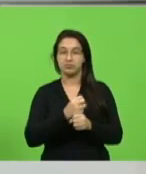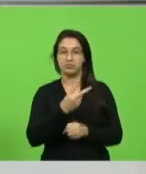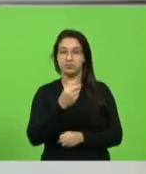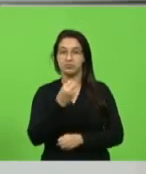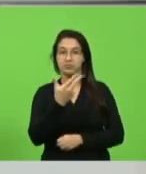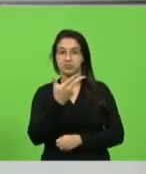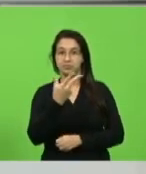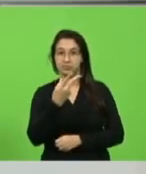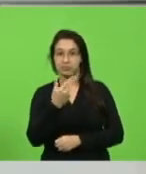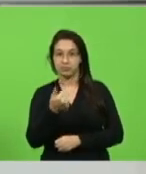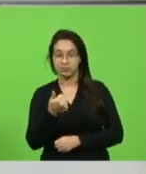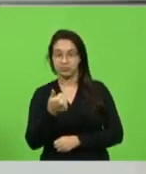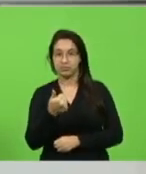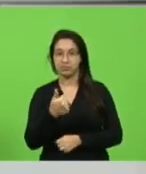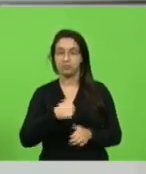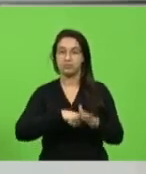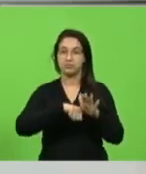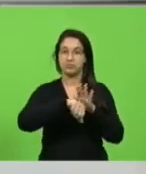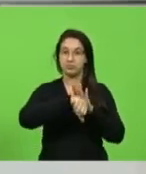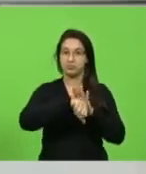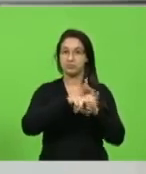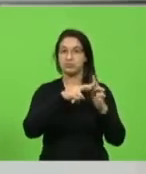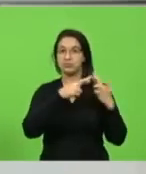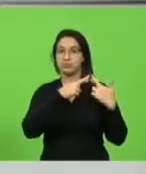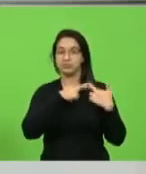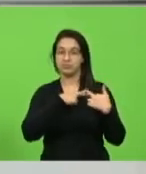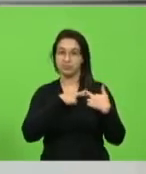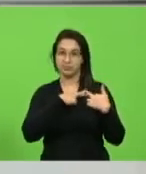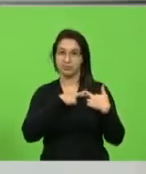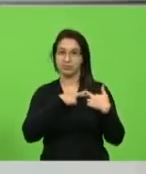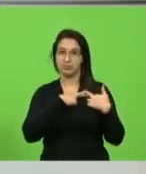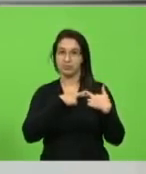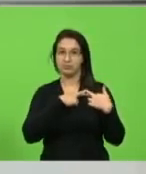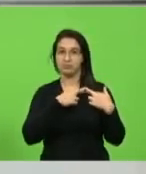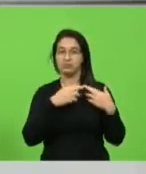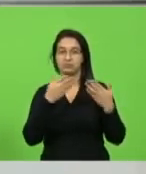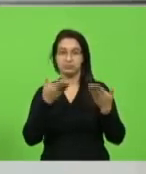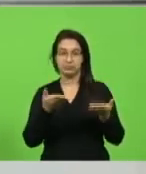de responsabilidade, alvo deste processo,